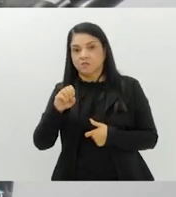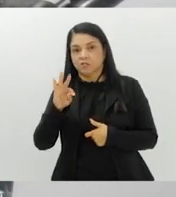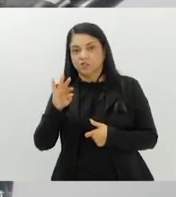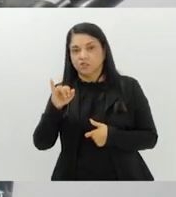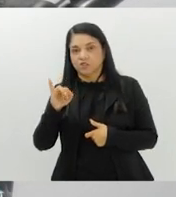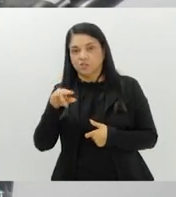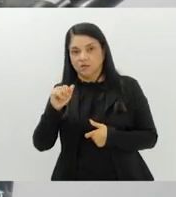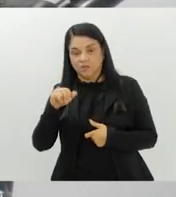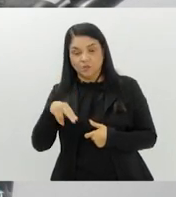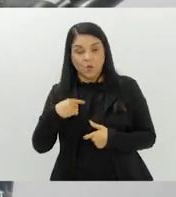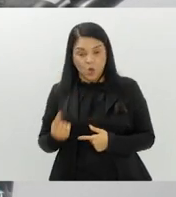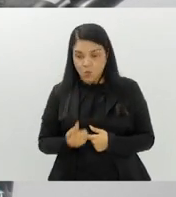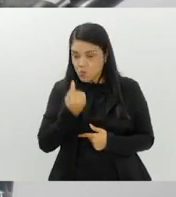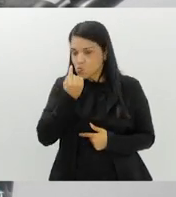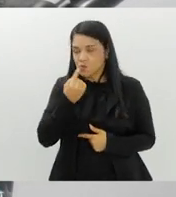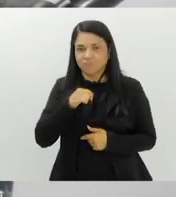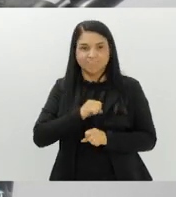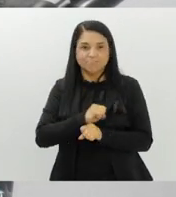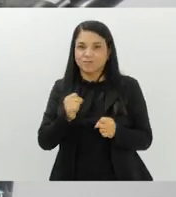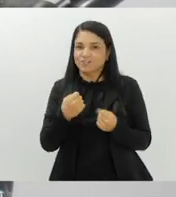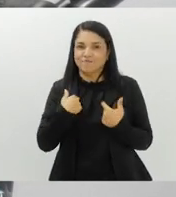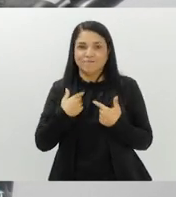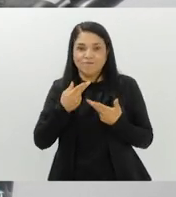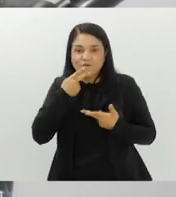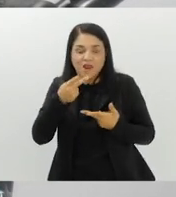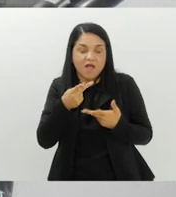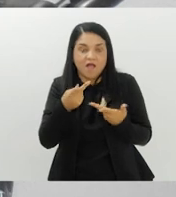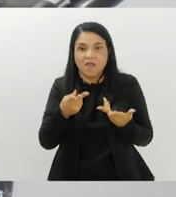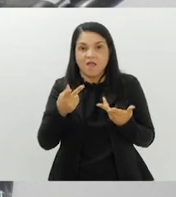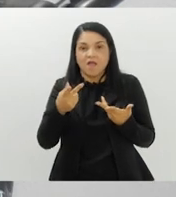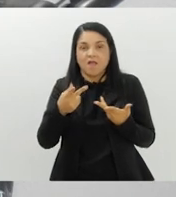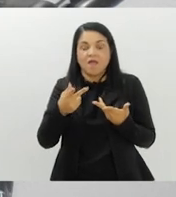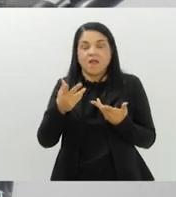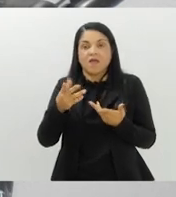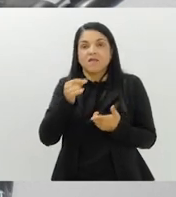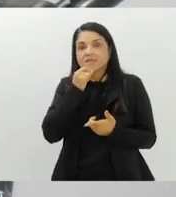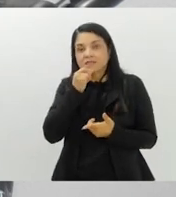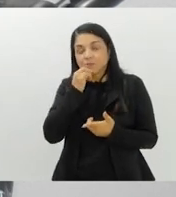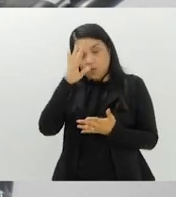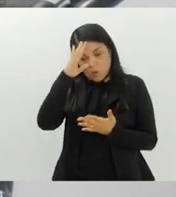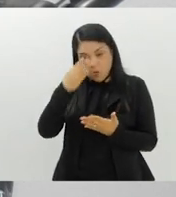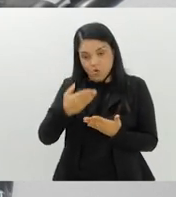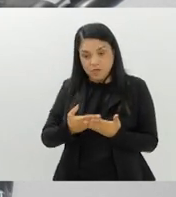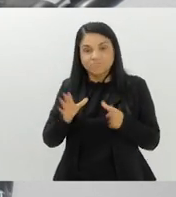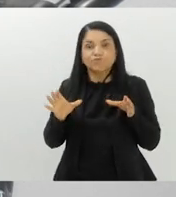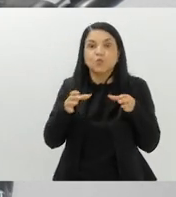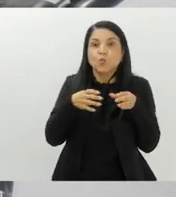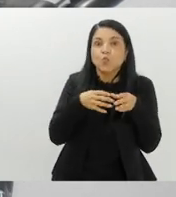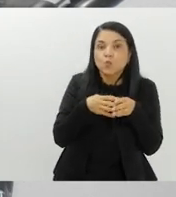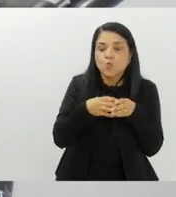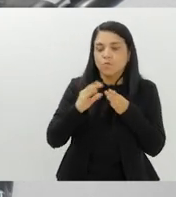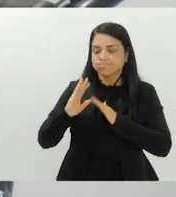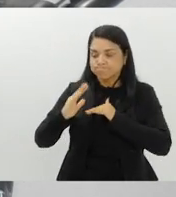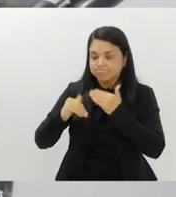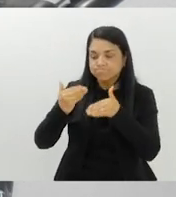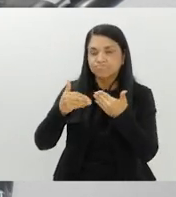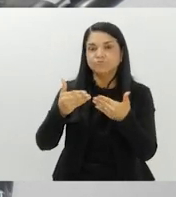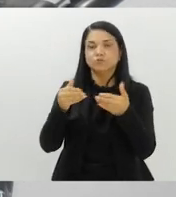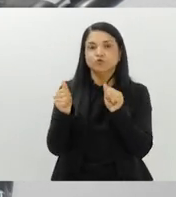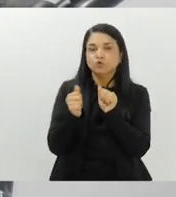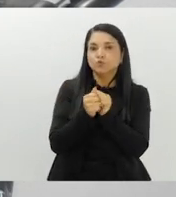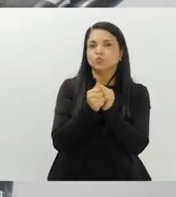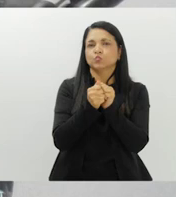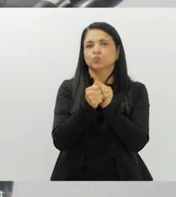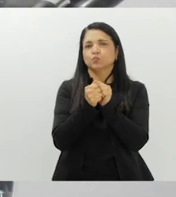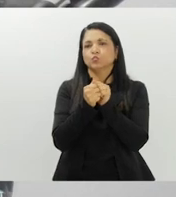poder dizer, olha, vamos fazer dessa forma, a não ser aquelas mais tradicionais. Eu acredito muito na coletividade, na construção junto,